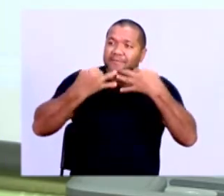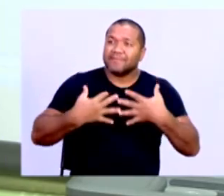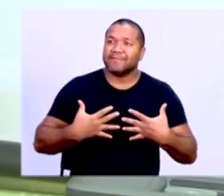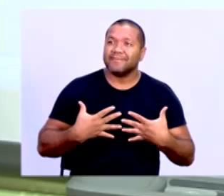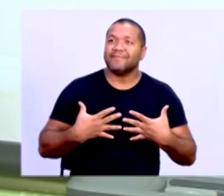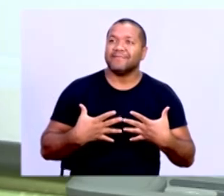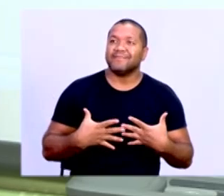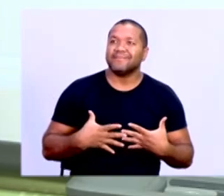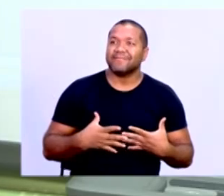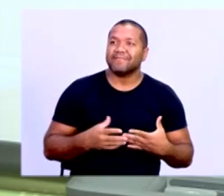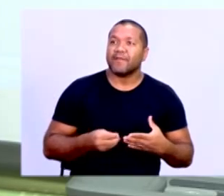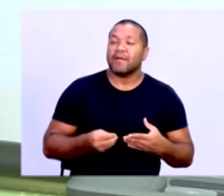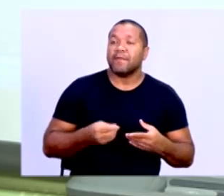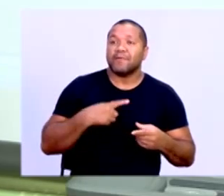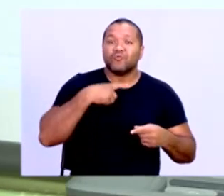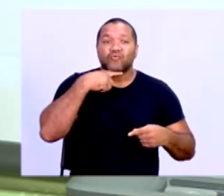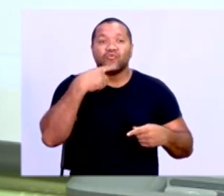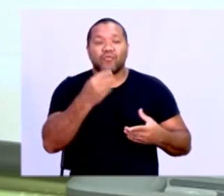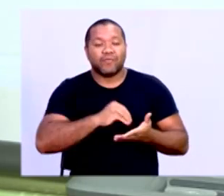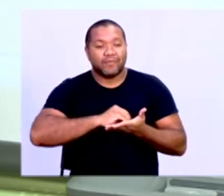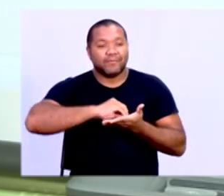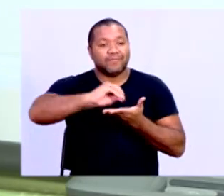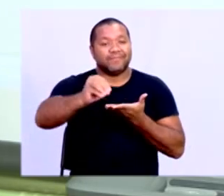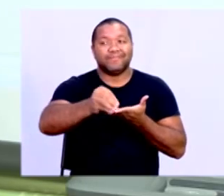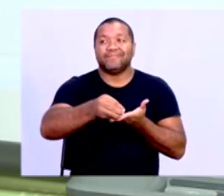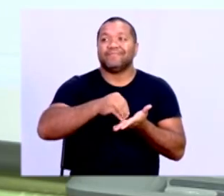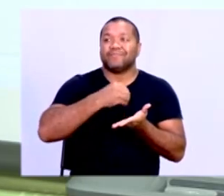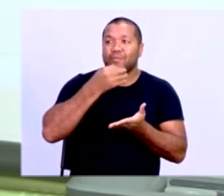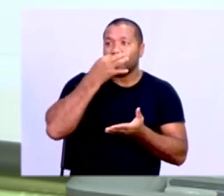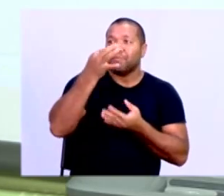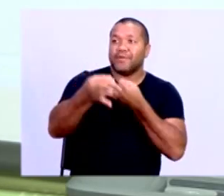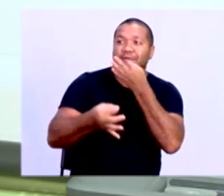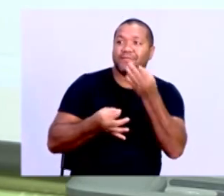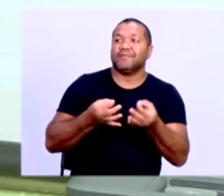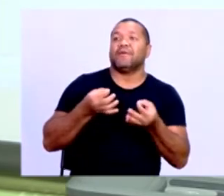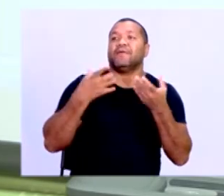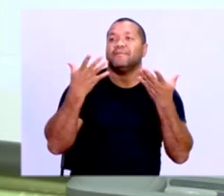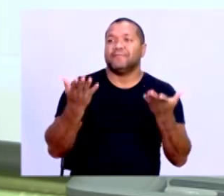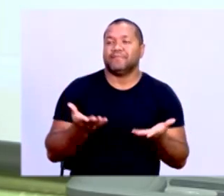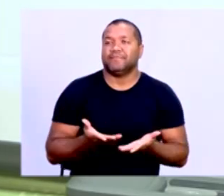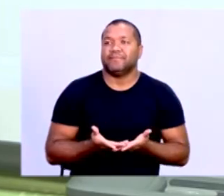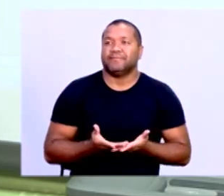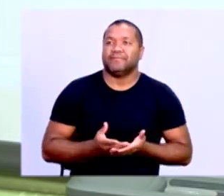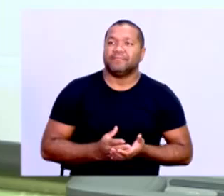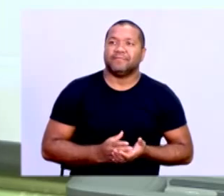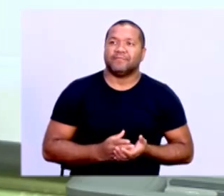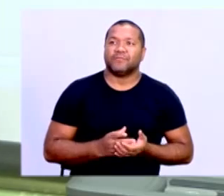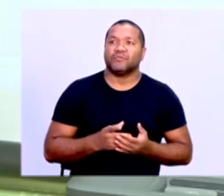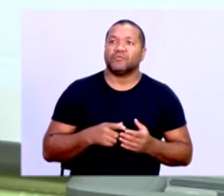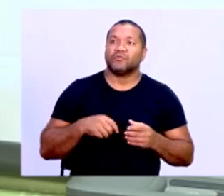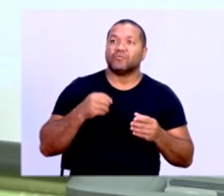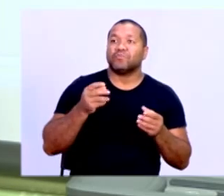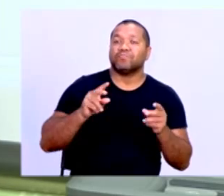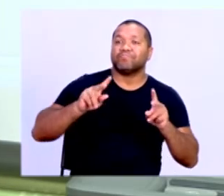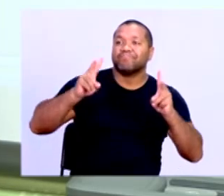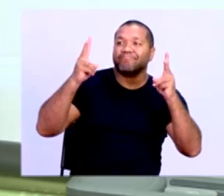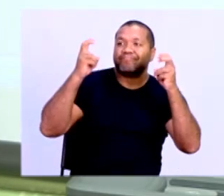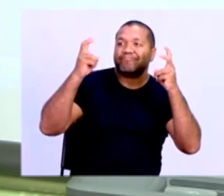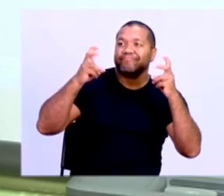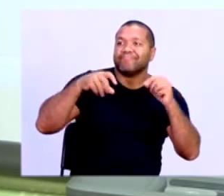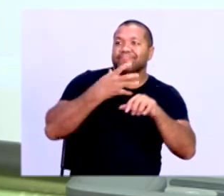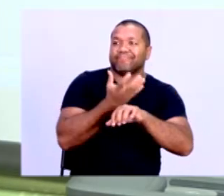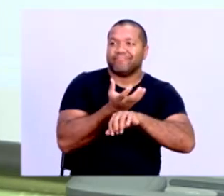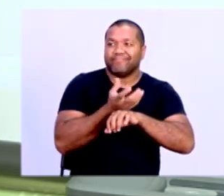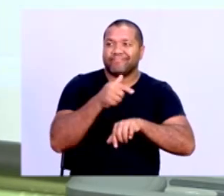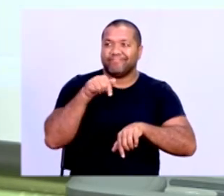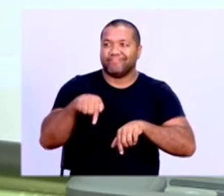Expliquem, mandem suas dúvidas, deem suas opiniões sobre o contexto da nossa disciplina.